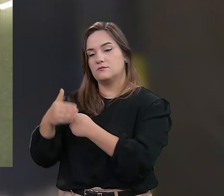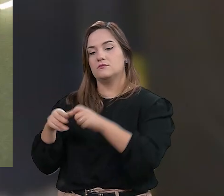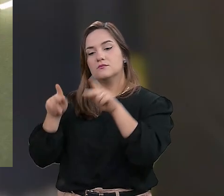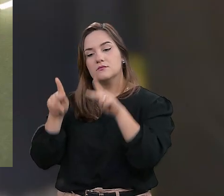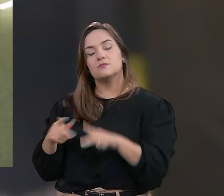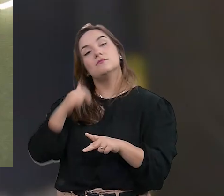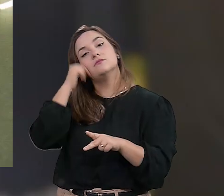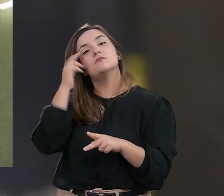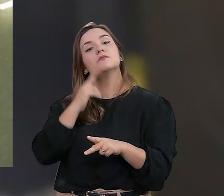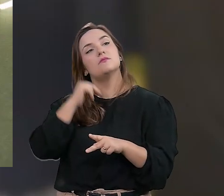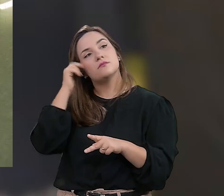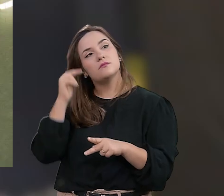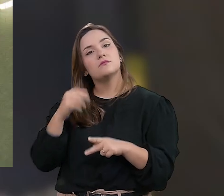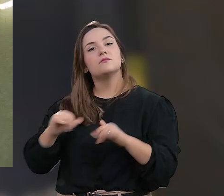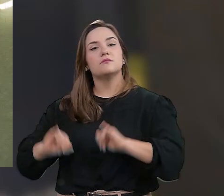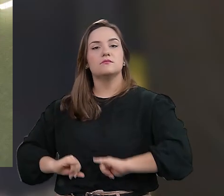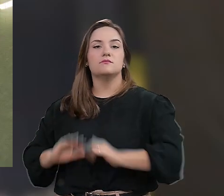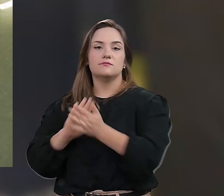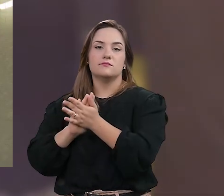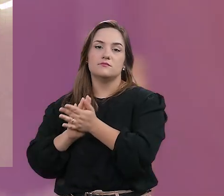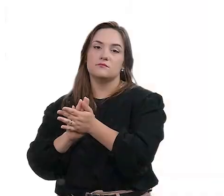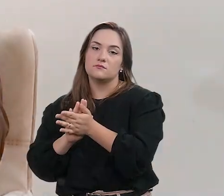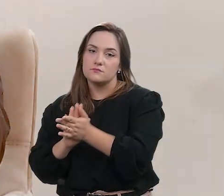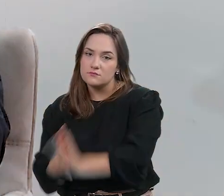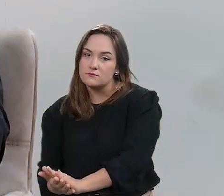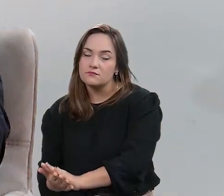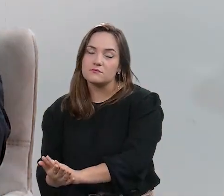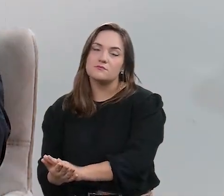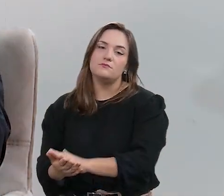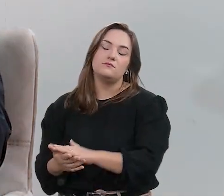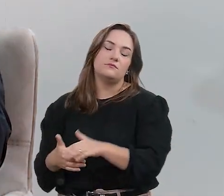sofre discriminação e muitas vezes